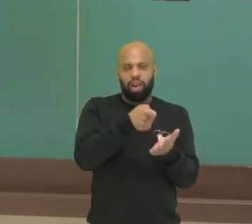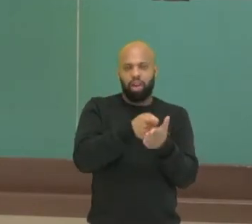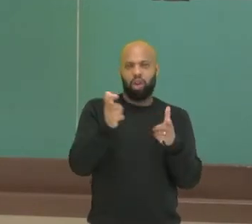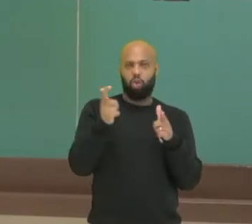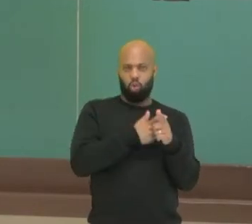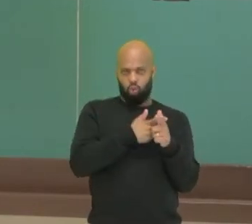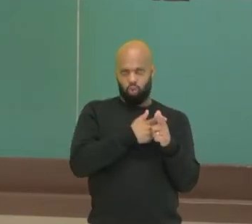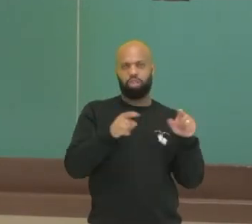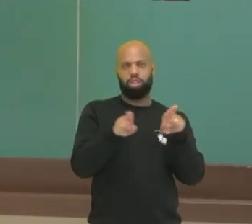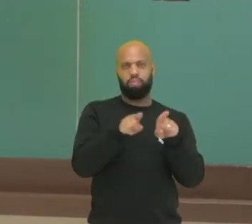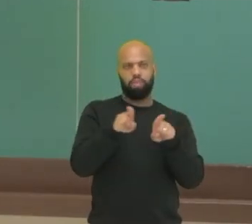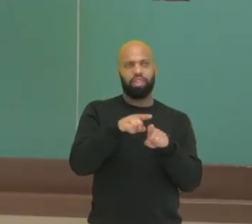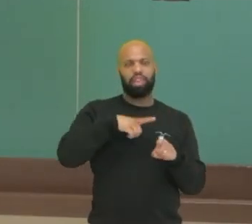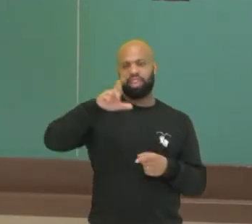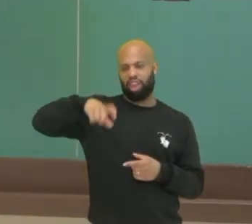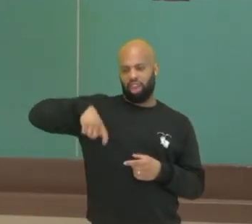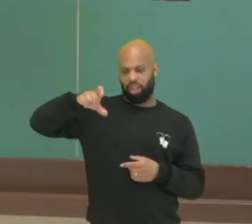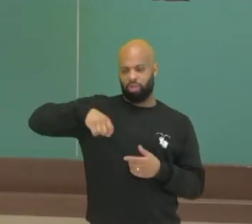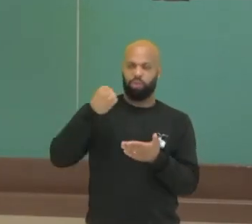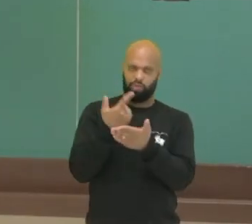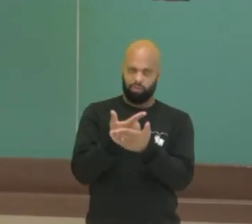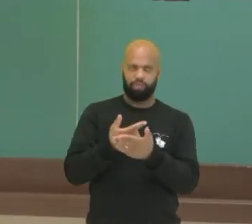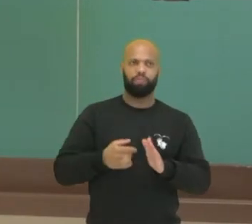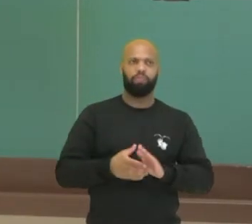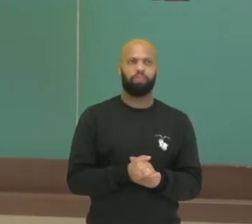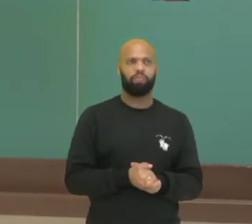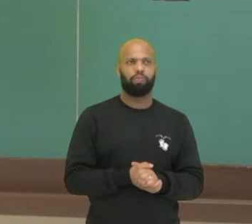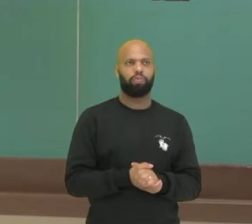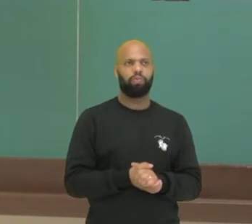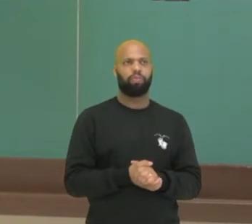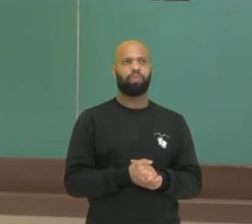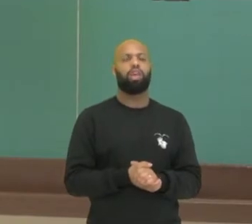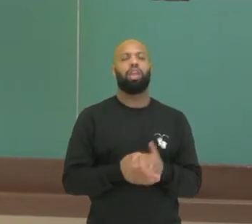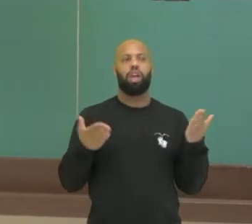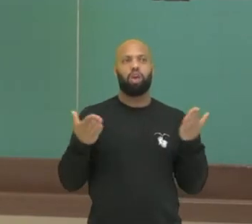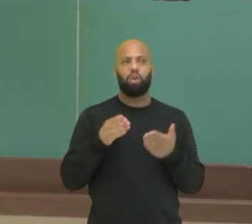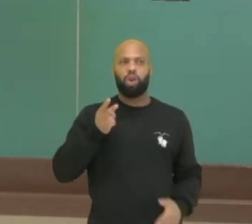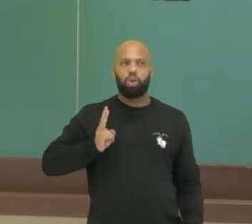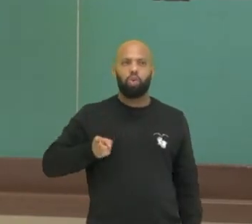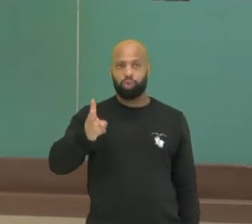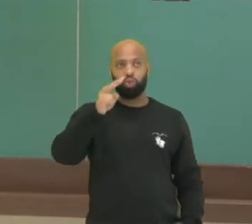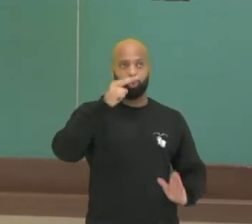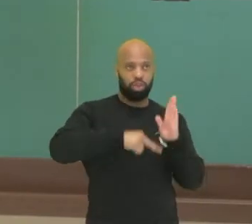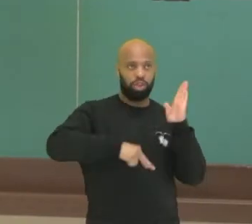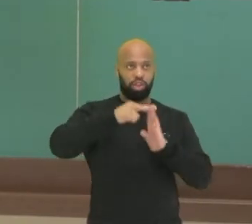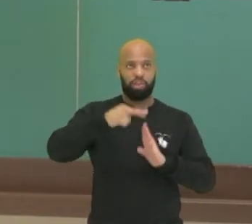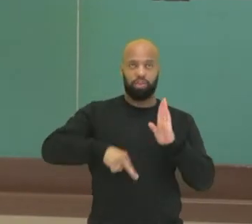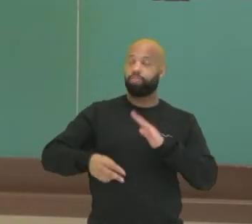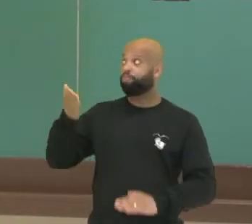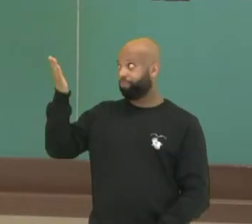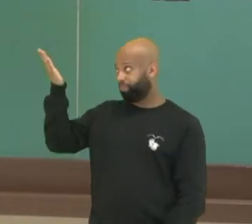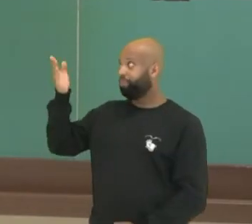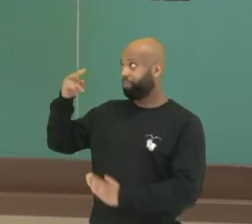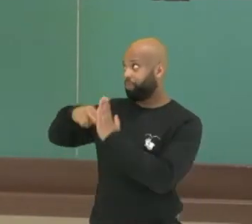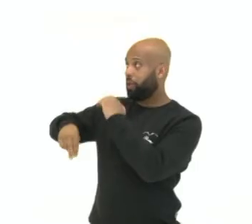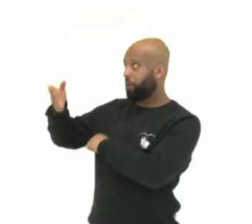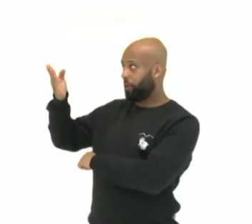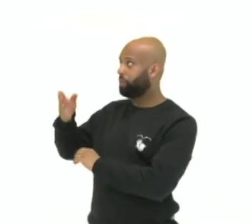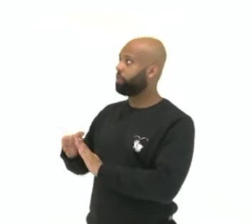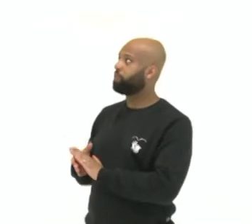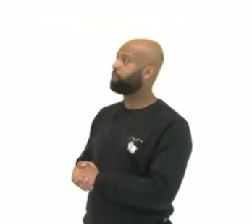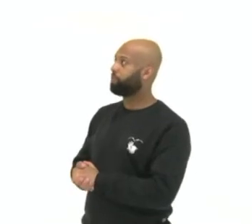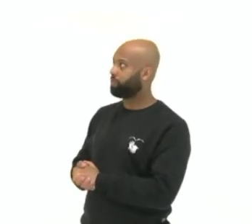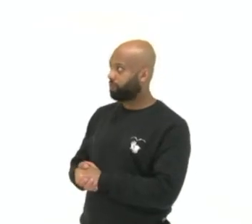as nossas faturas de cartão de crédito. Ok? Então, continuando a nossa leitura, convido vocês para ler esse slide comigo.